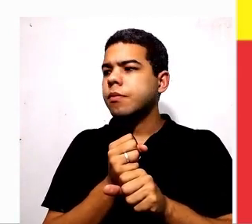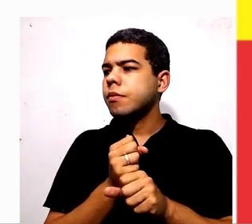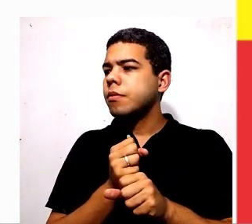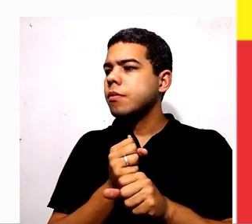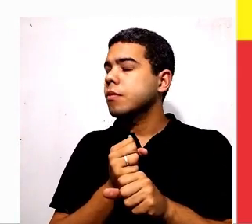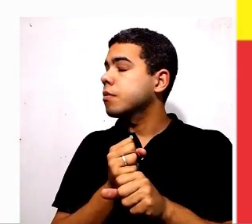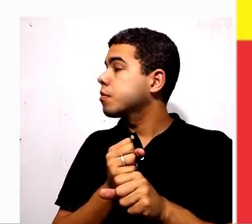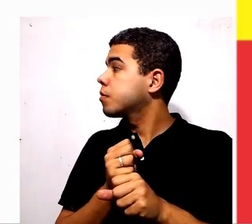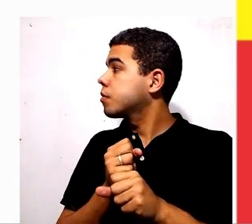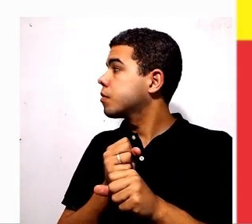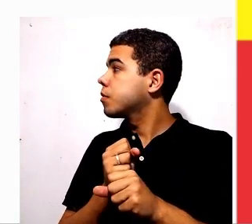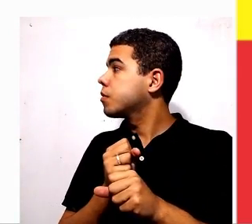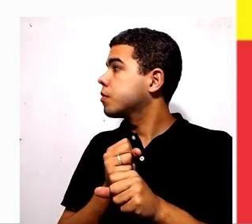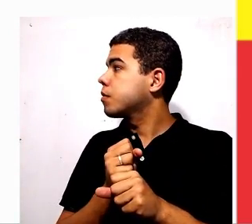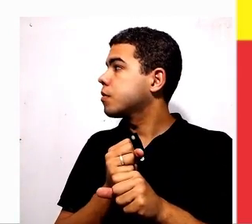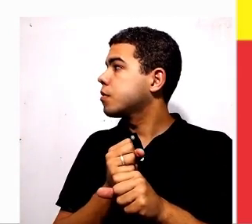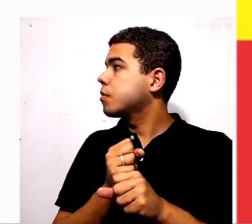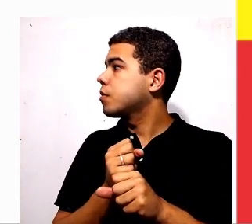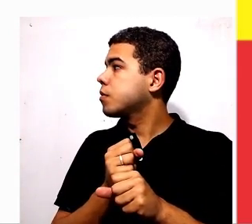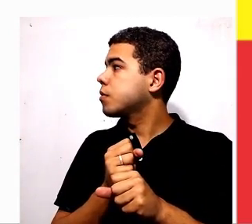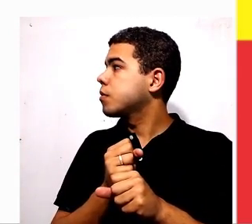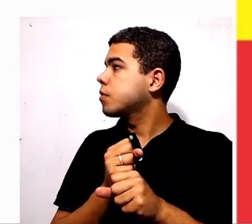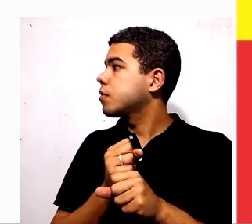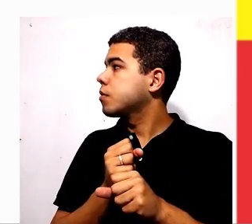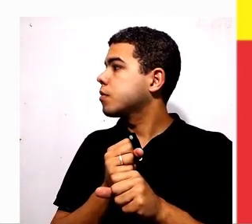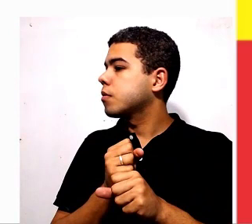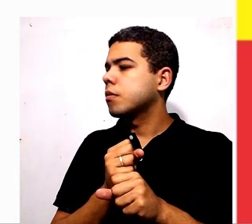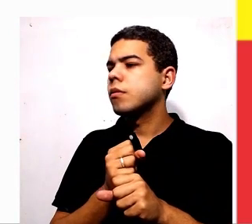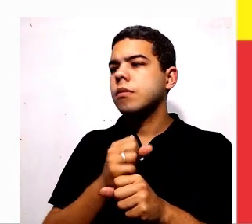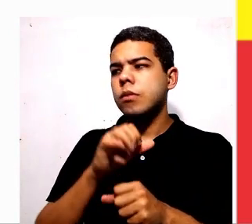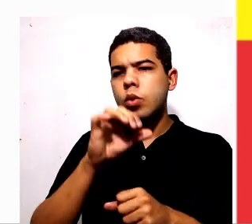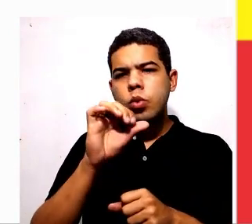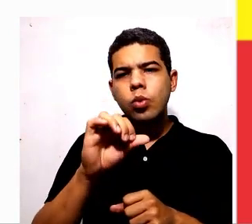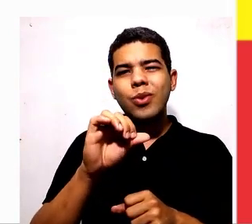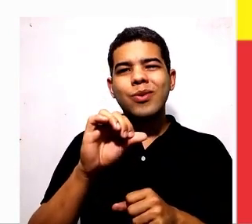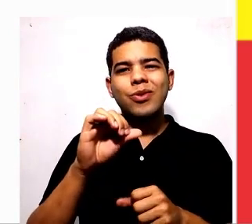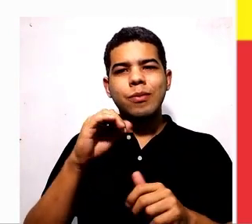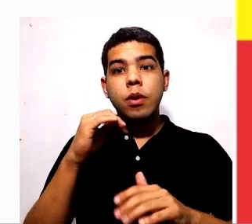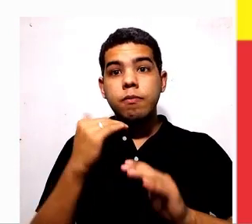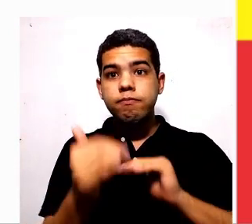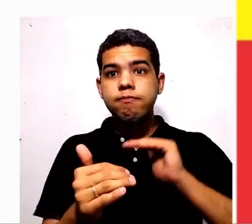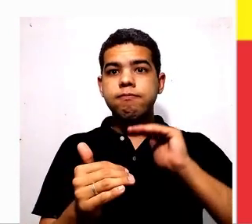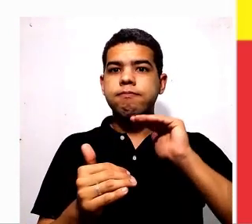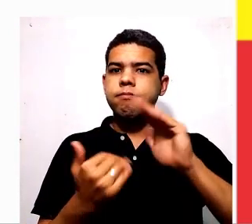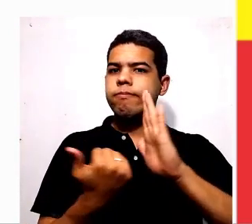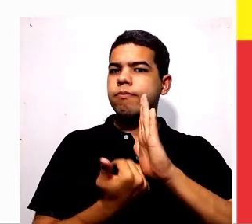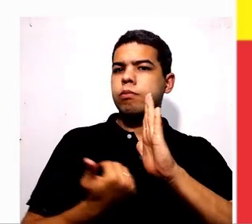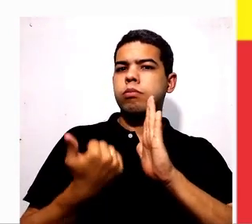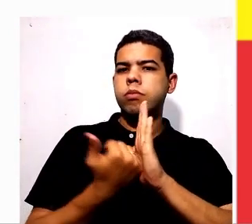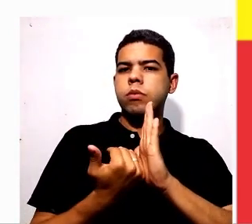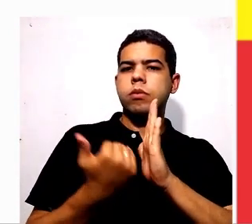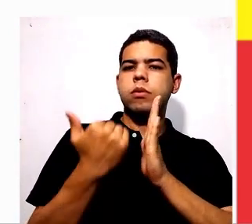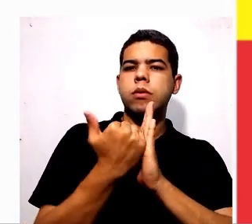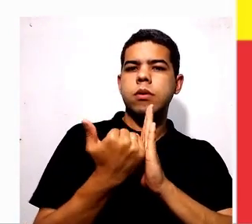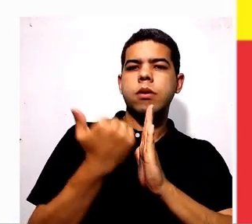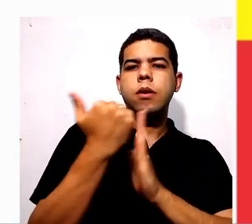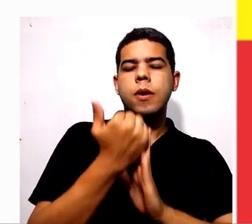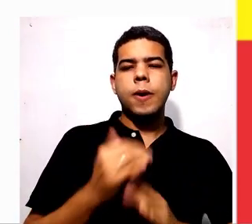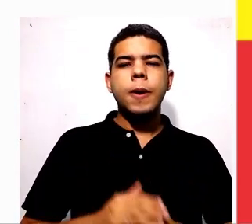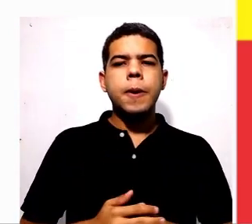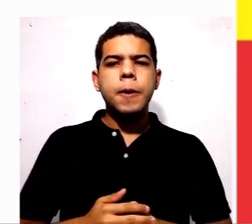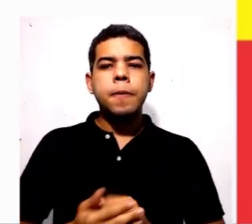3, 4, 5, 6, 7, 8, 9. E assim vai aumentando, beleza? Então, veja, a figura 1, 1